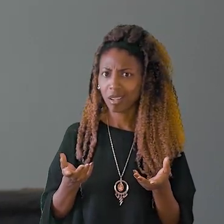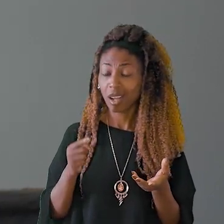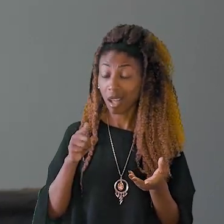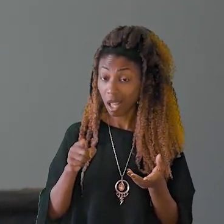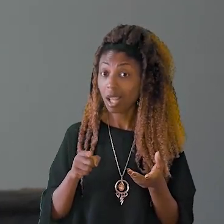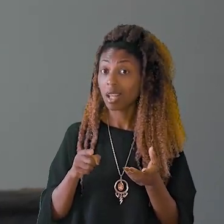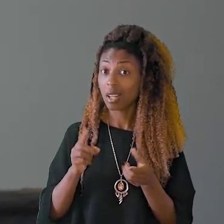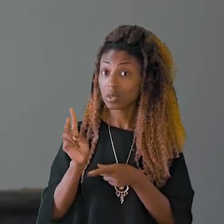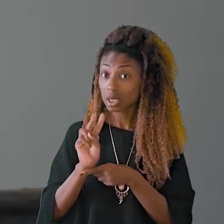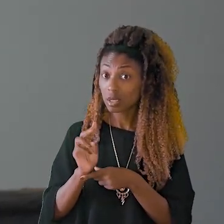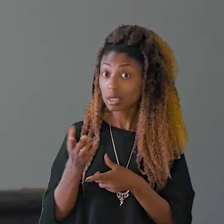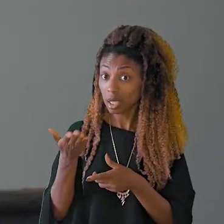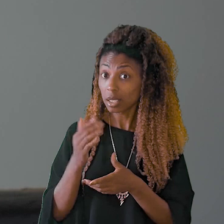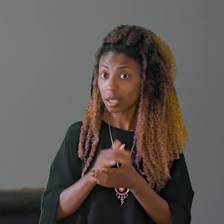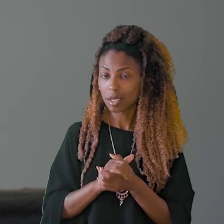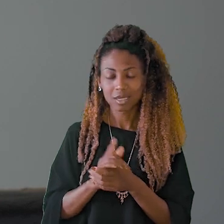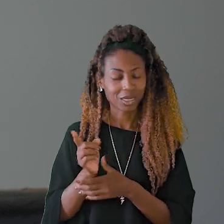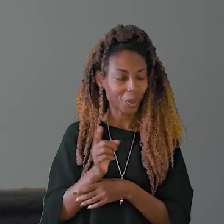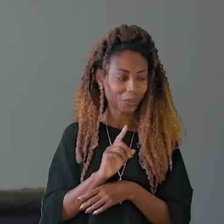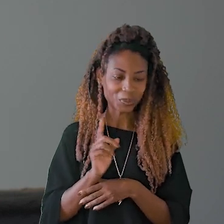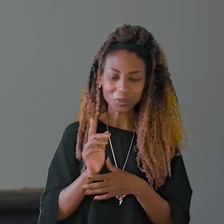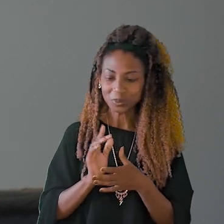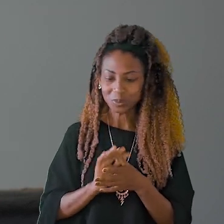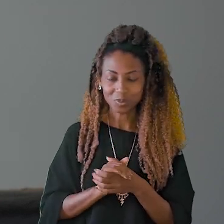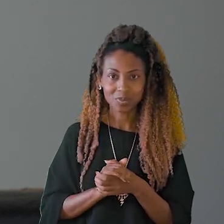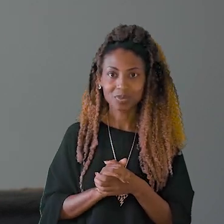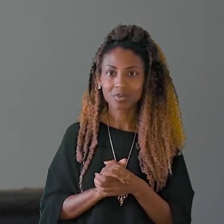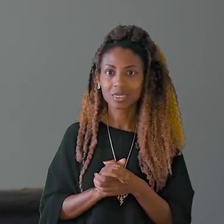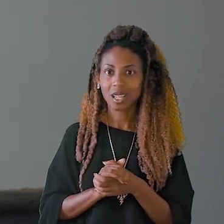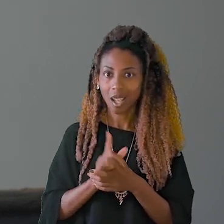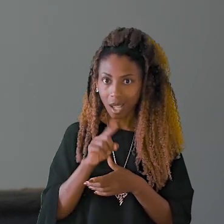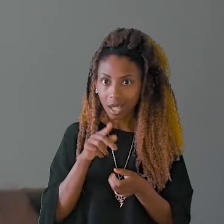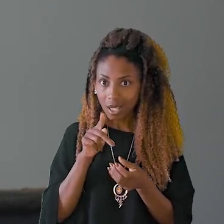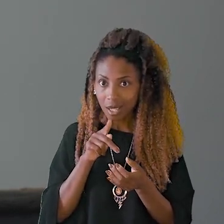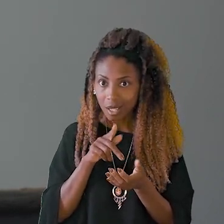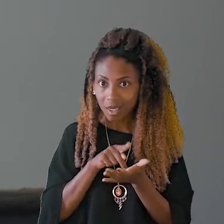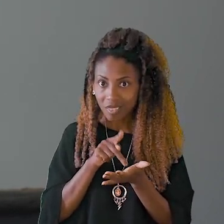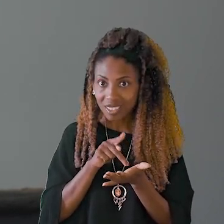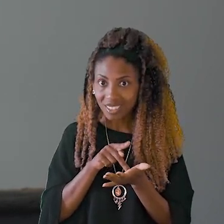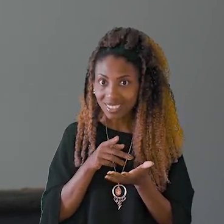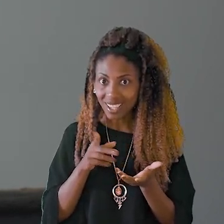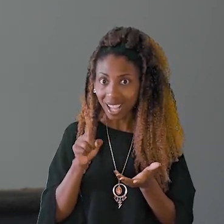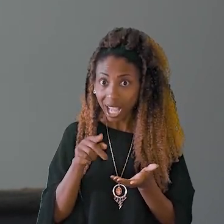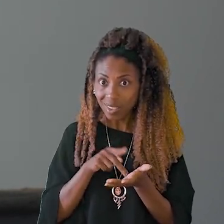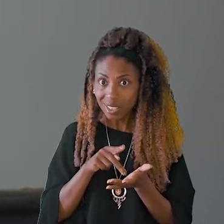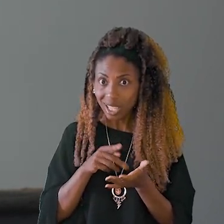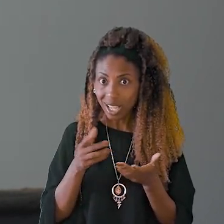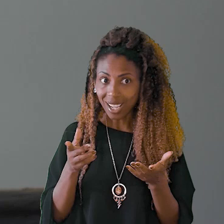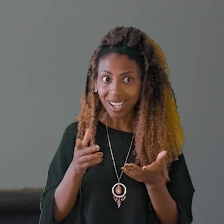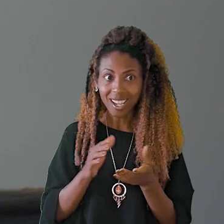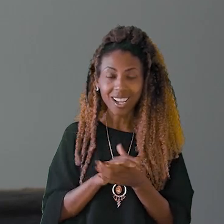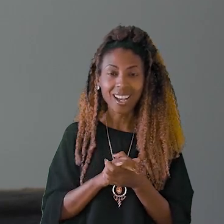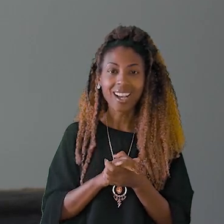quê? Eu falei, tá. Eu falei, não. Aí ela tá aí mesmo. Ele me falou assim, ela tá aí mesmo. Eu falei,